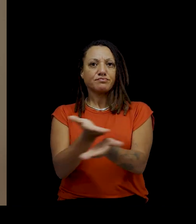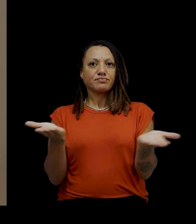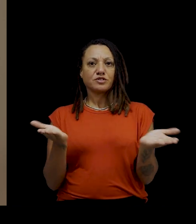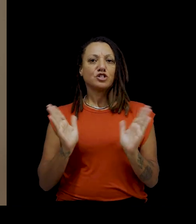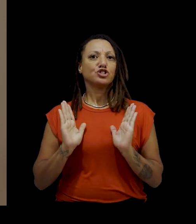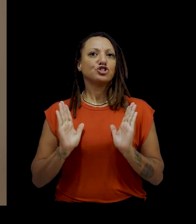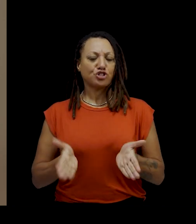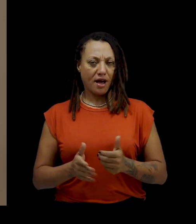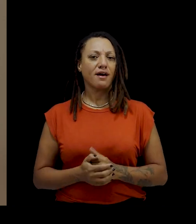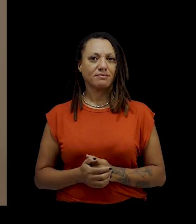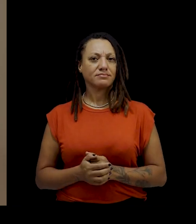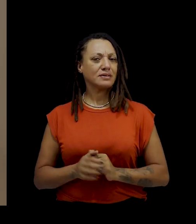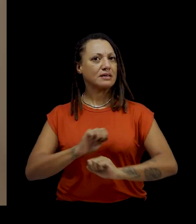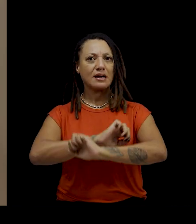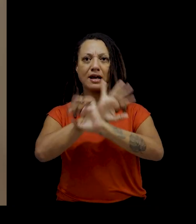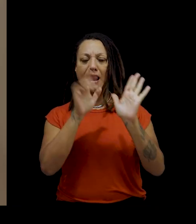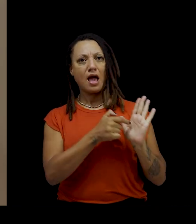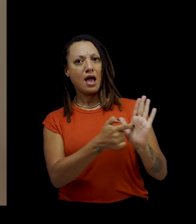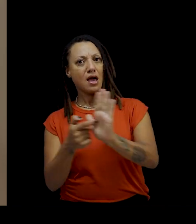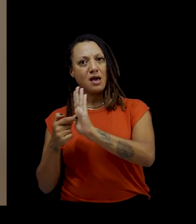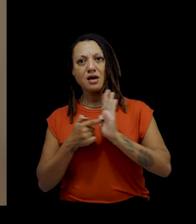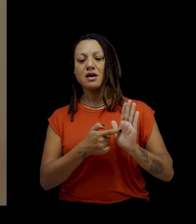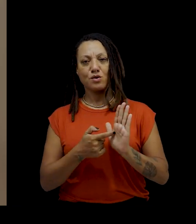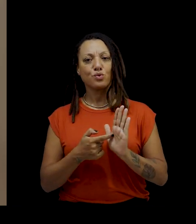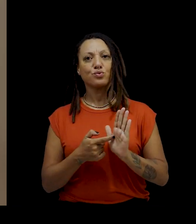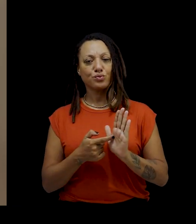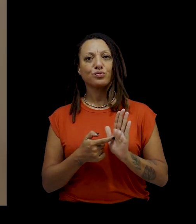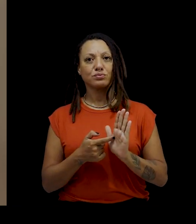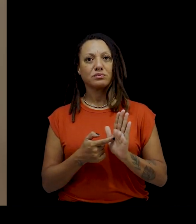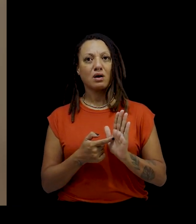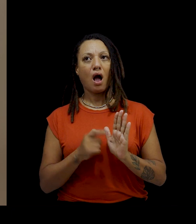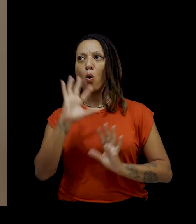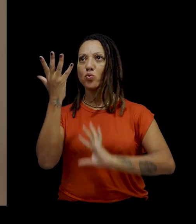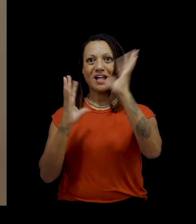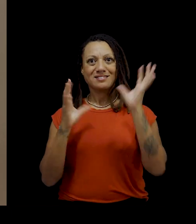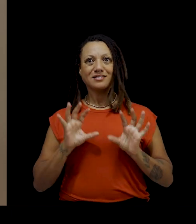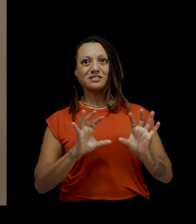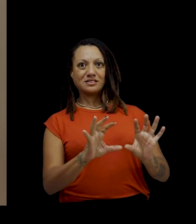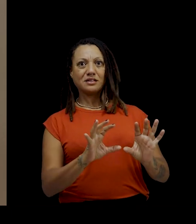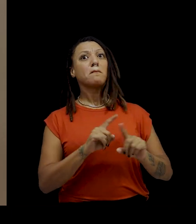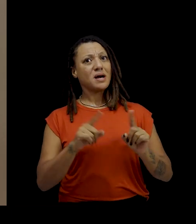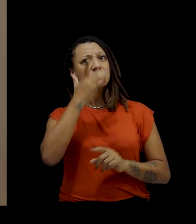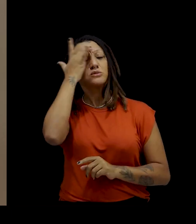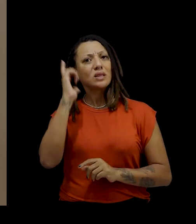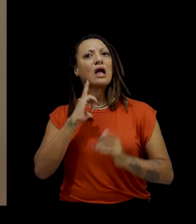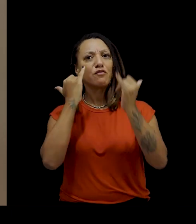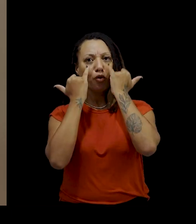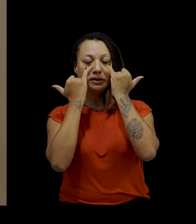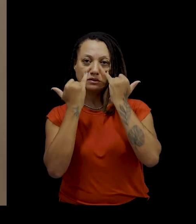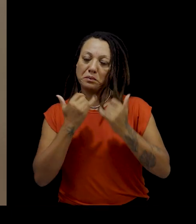falta de dados, informações que as coisas estão no lugar onde elas estão.